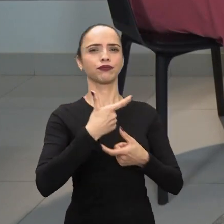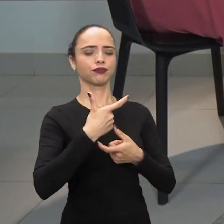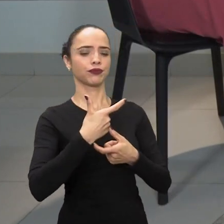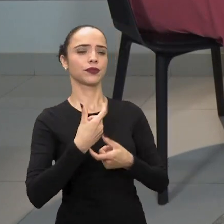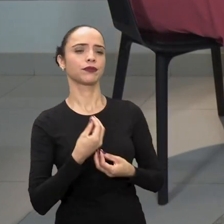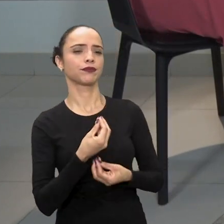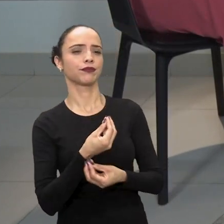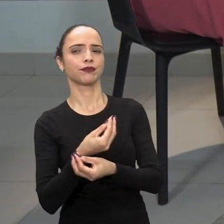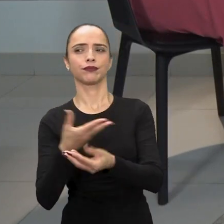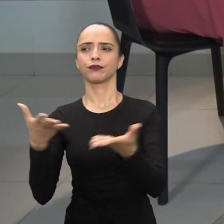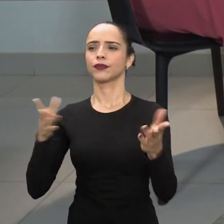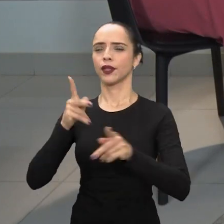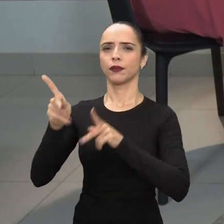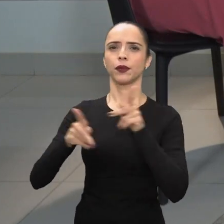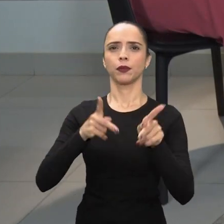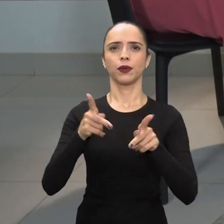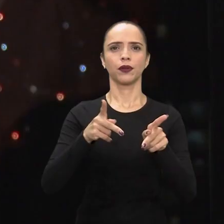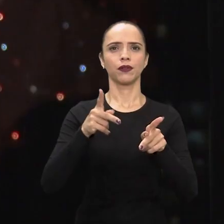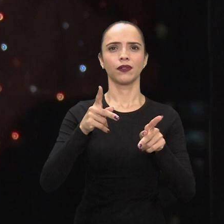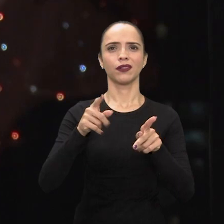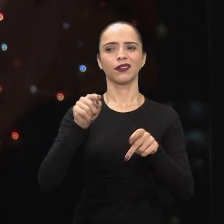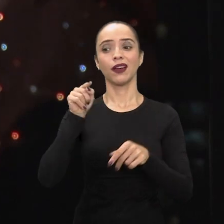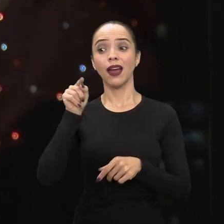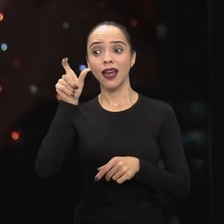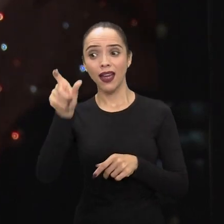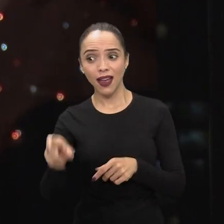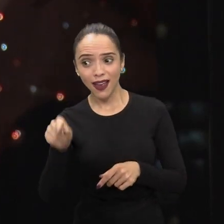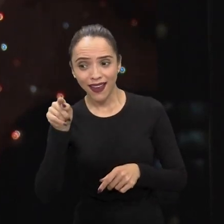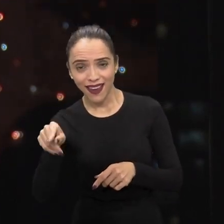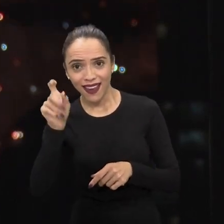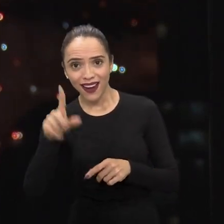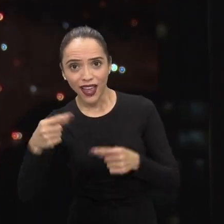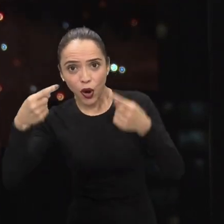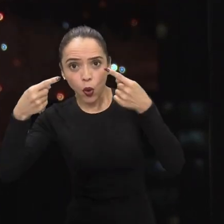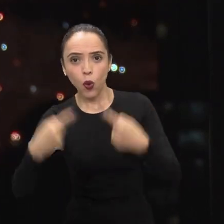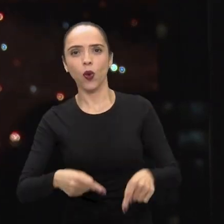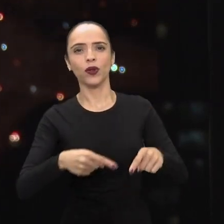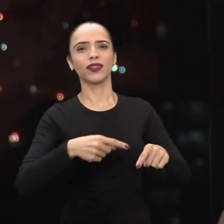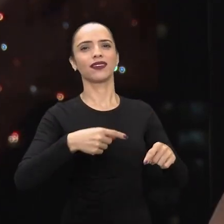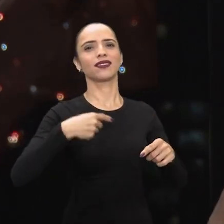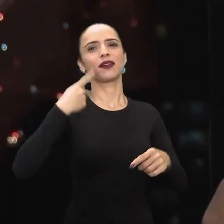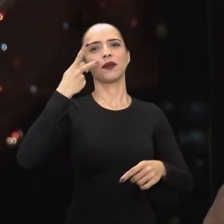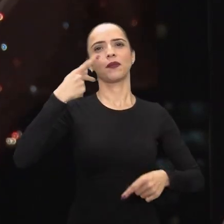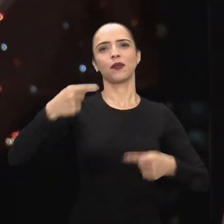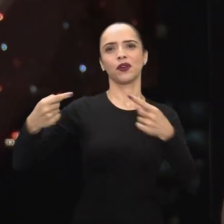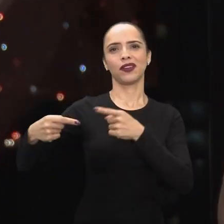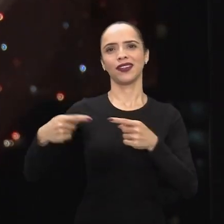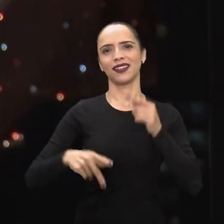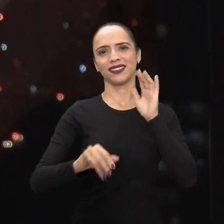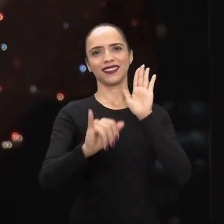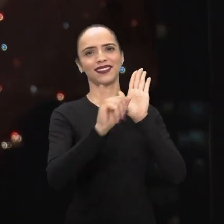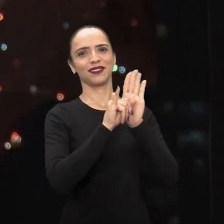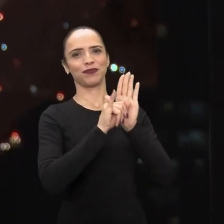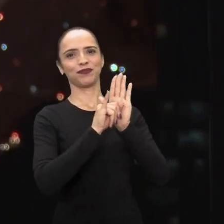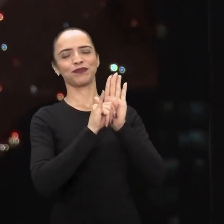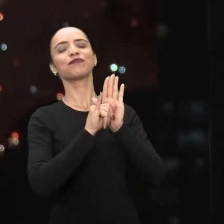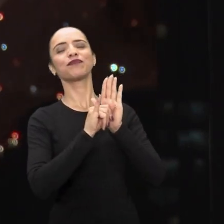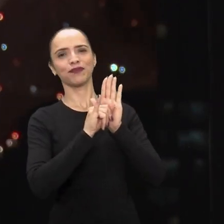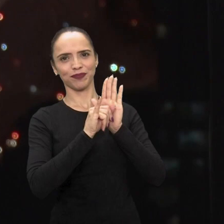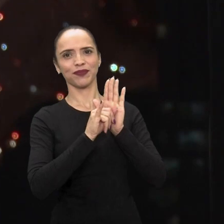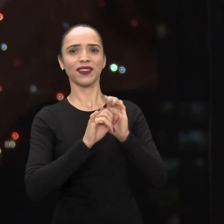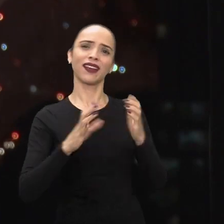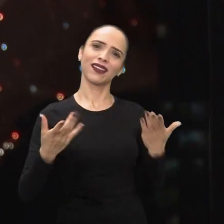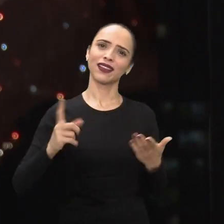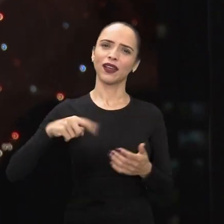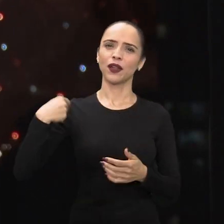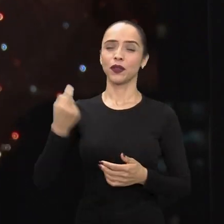para armar a população também é contra uma política identitária né então a gente tem assim uma conjunção